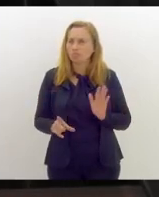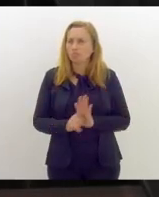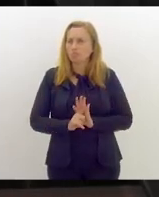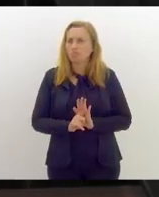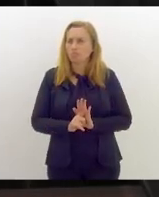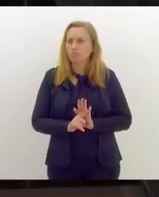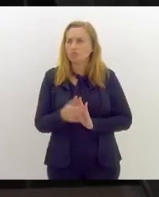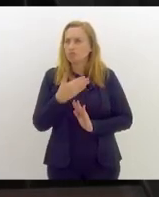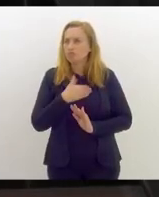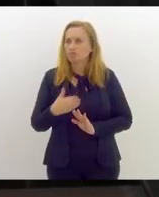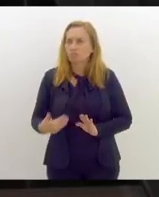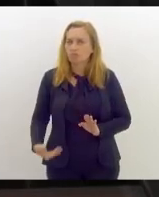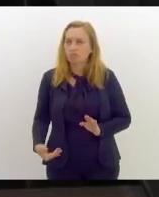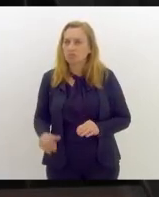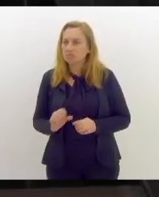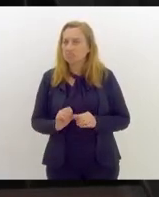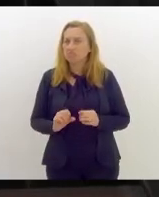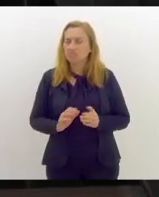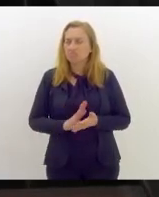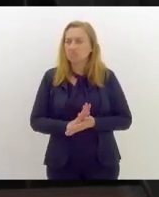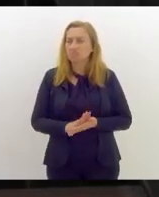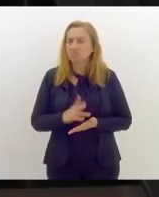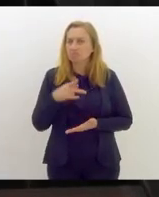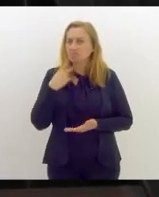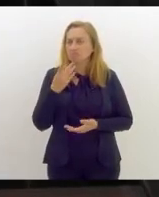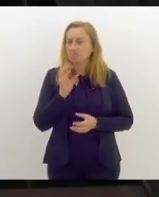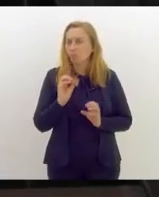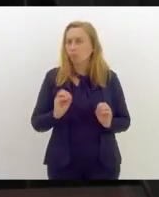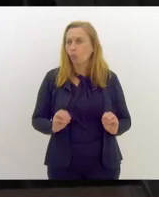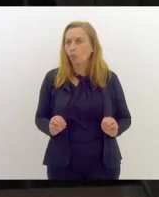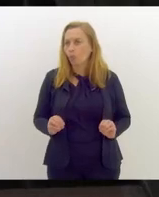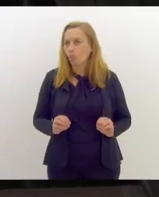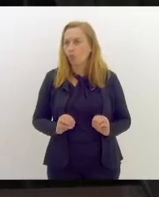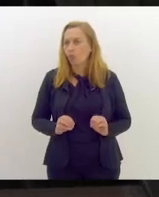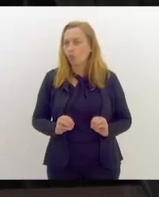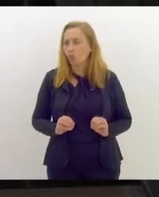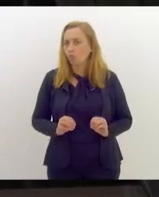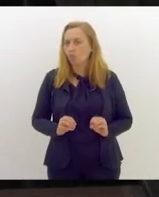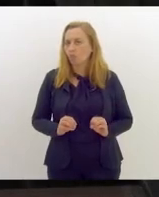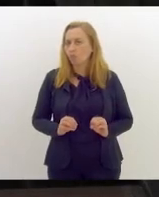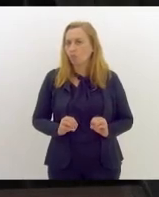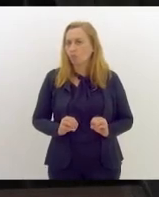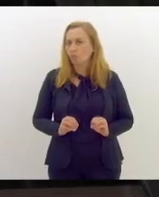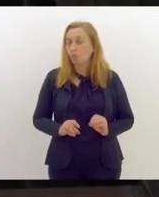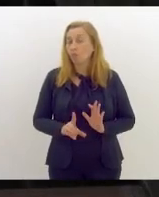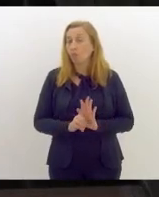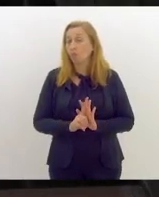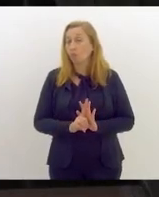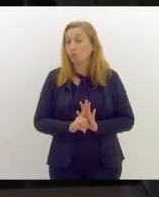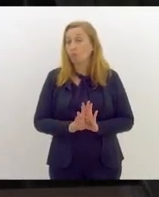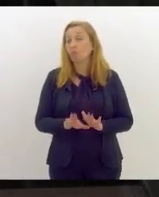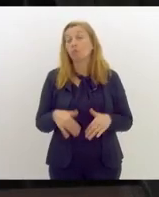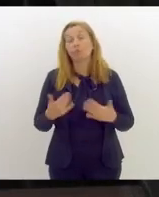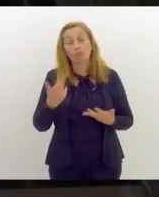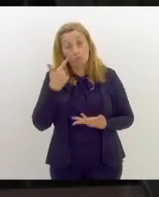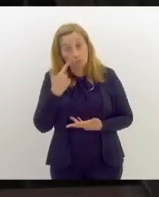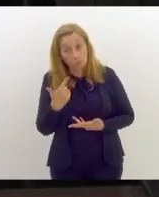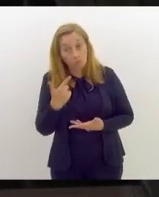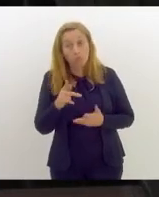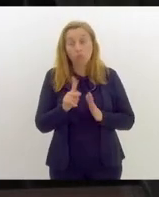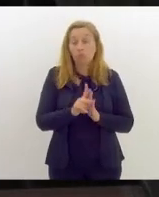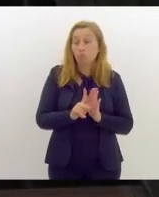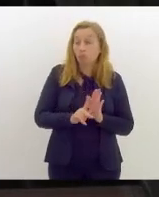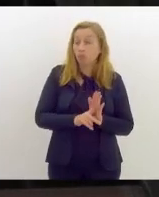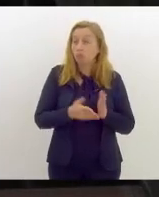lei o governador nada fala sobre sobre a efetividade dessa lei e quando a gente vê um projeto